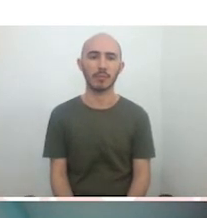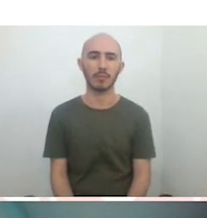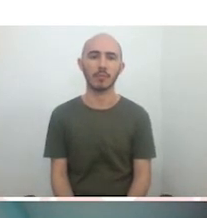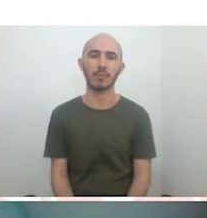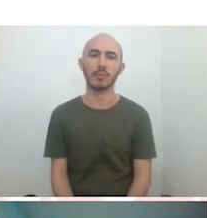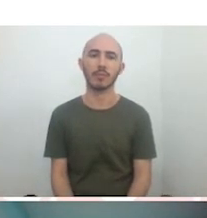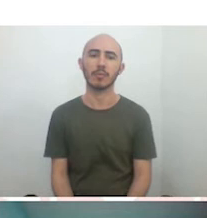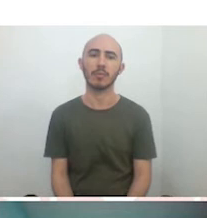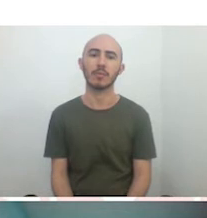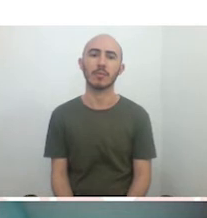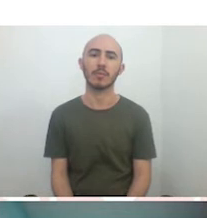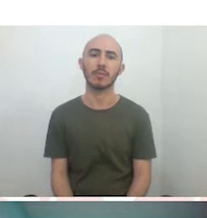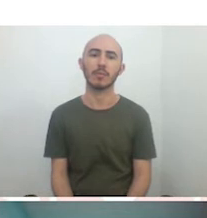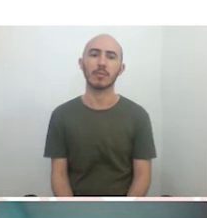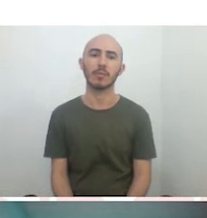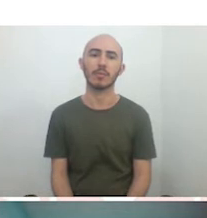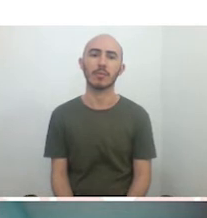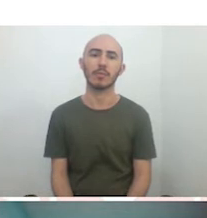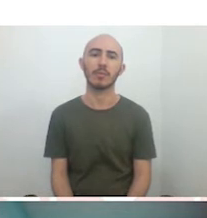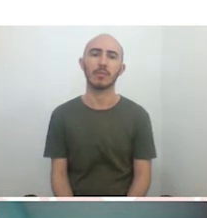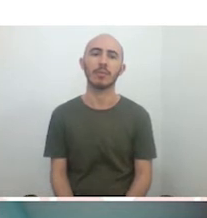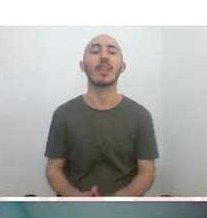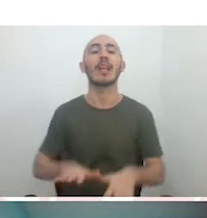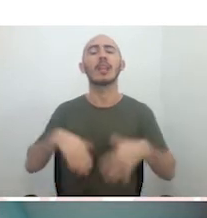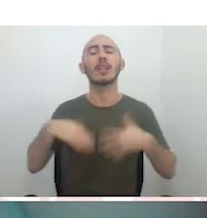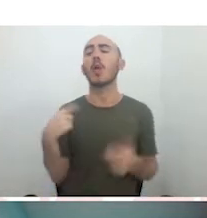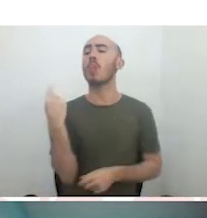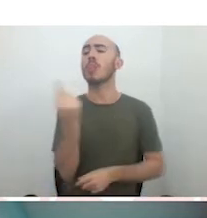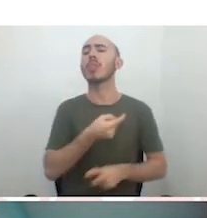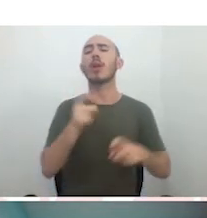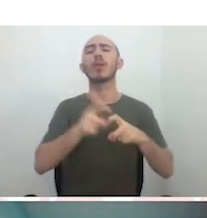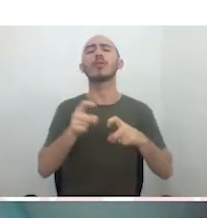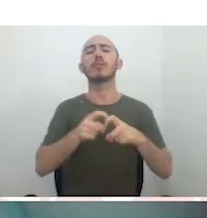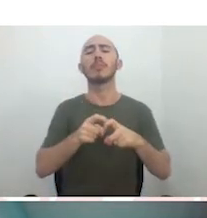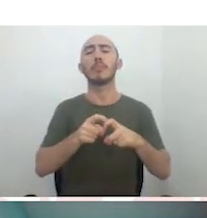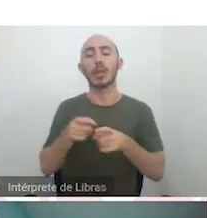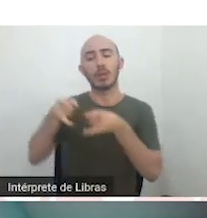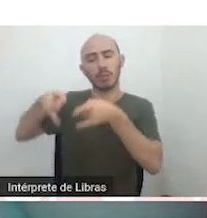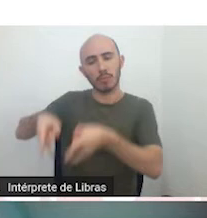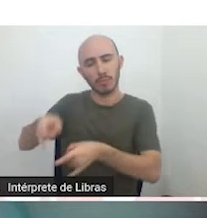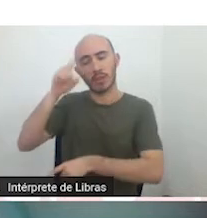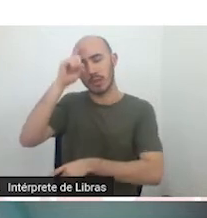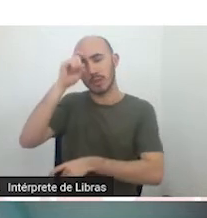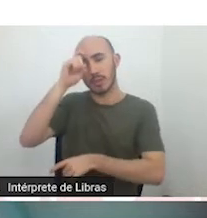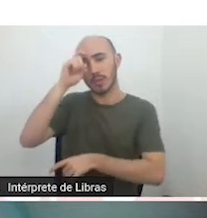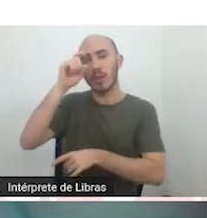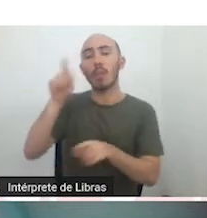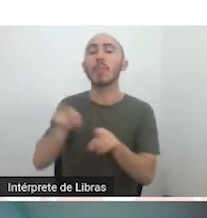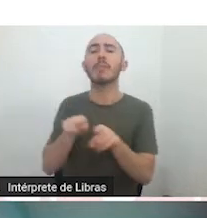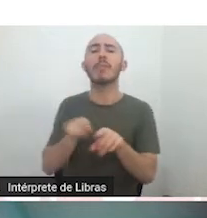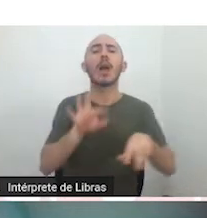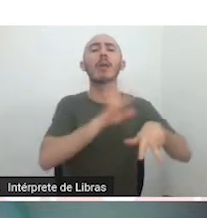Então, que pacientes nós médicos vamos internar e que pacientes nós vamos tratar em isolamento